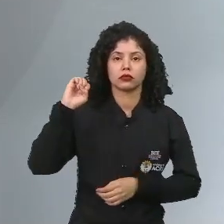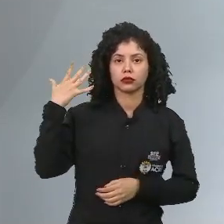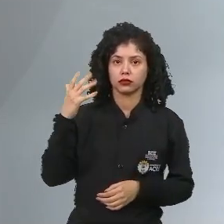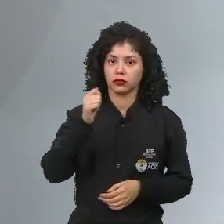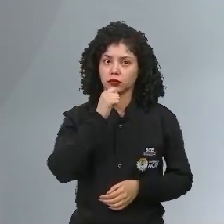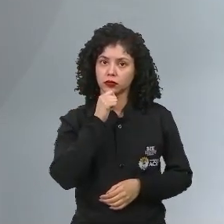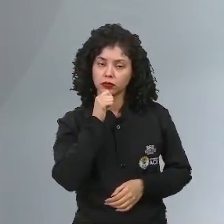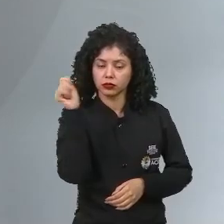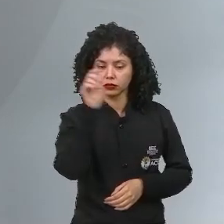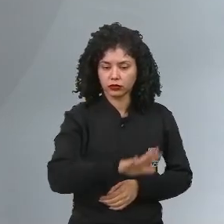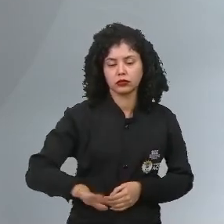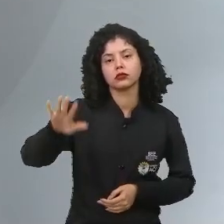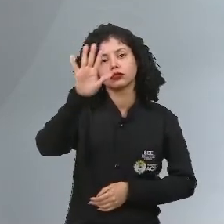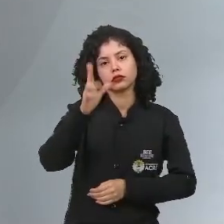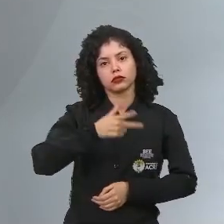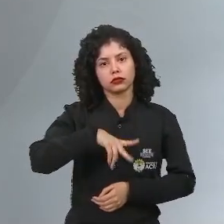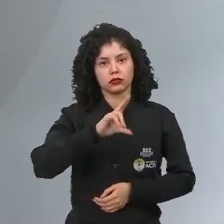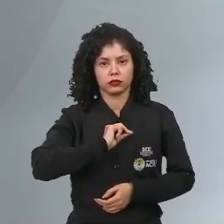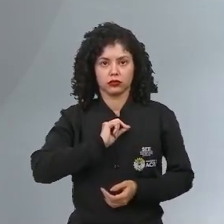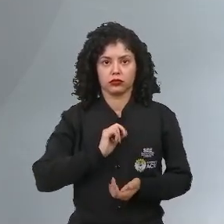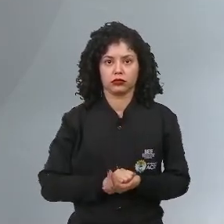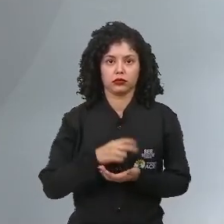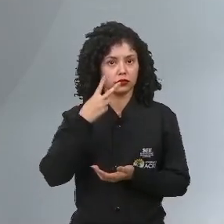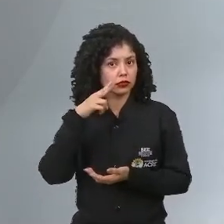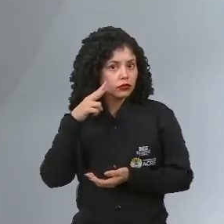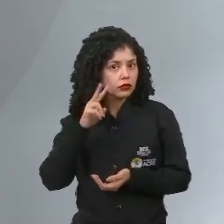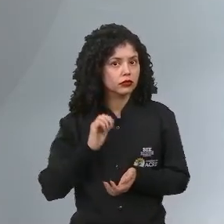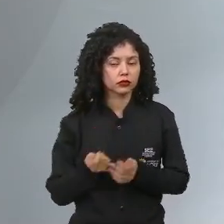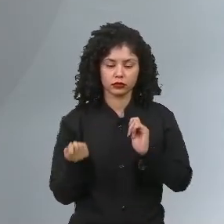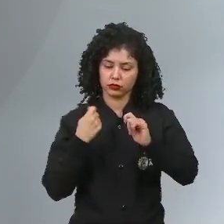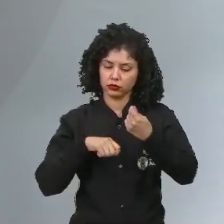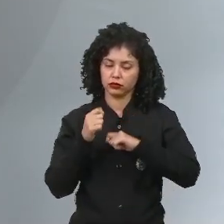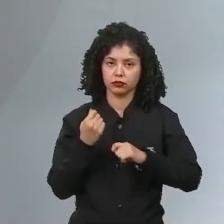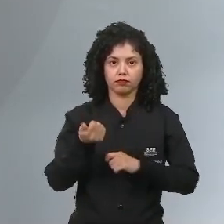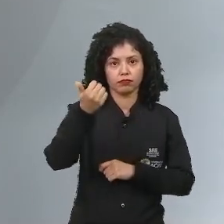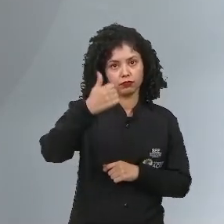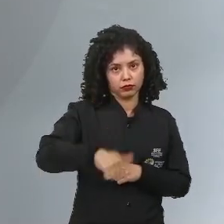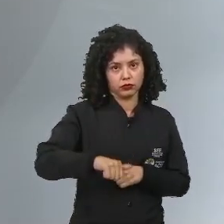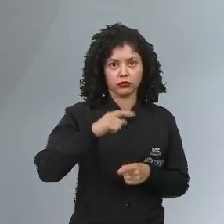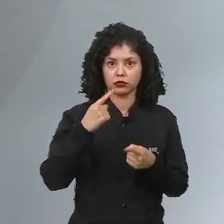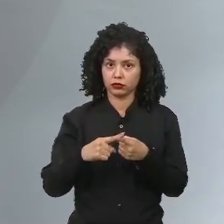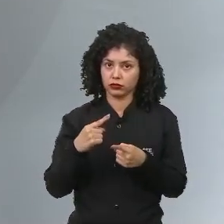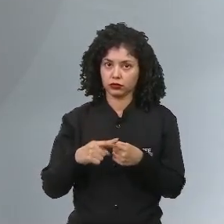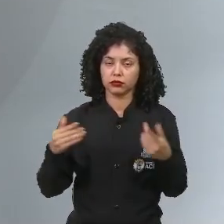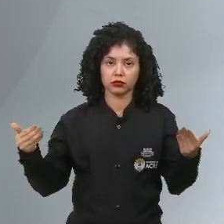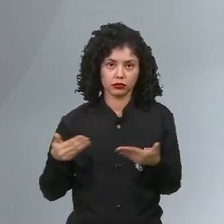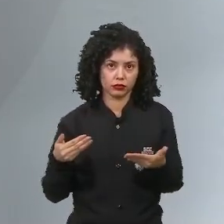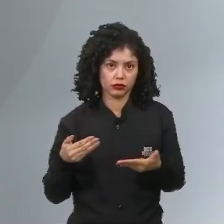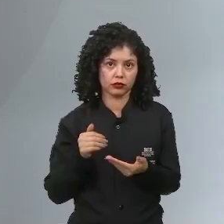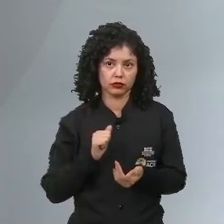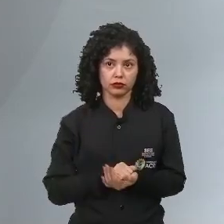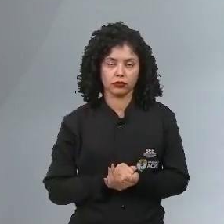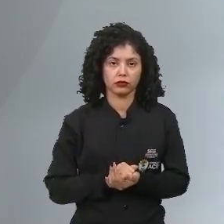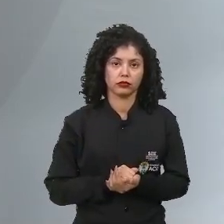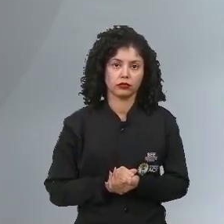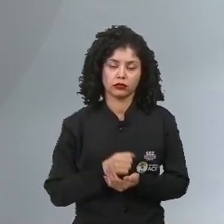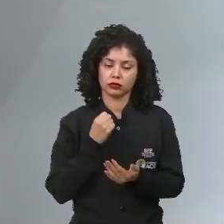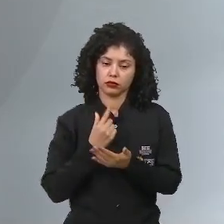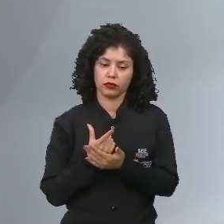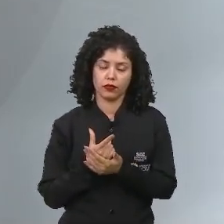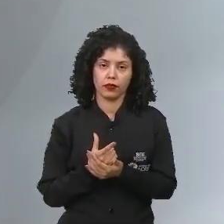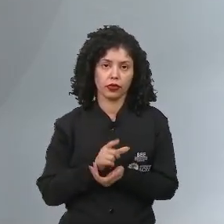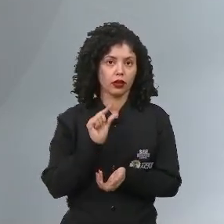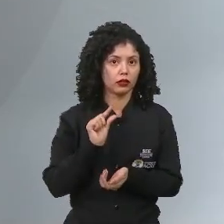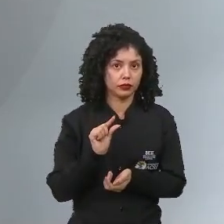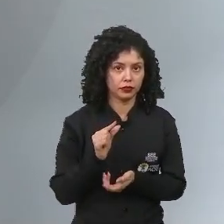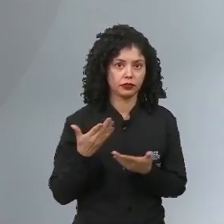mercado internacional, os portugueses viram aí a sua economia prejudicada. Por quê? Porque agora se comprava pouco